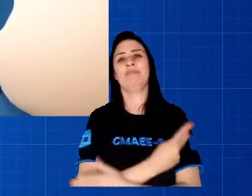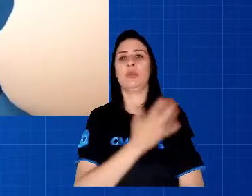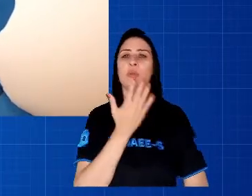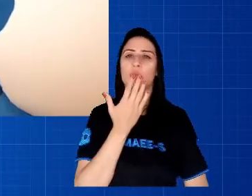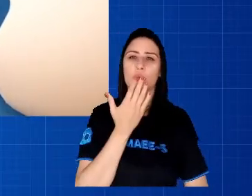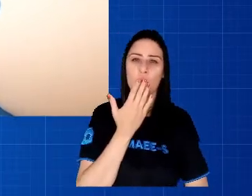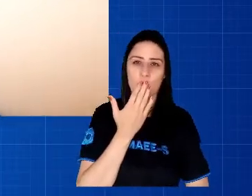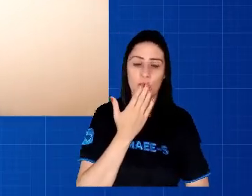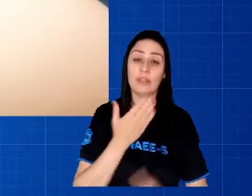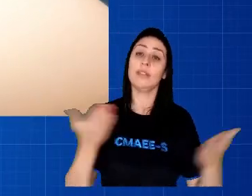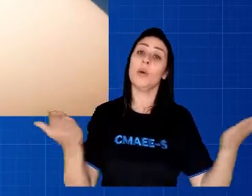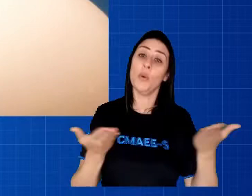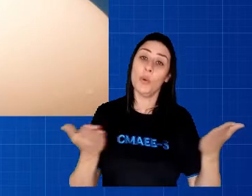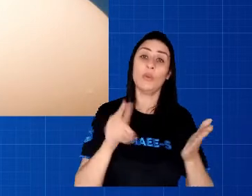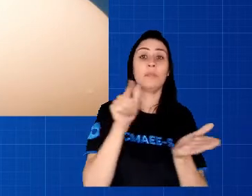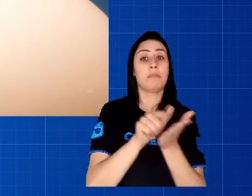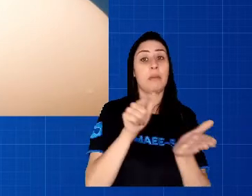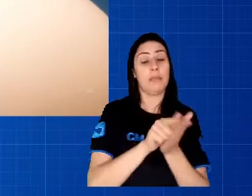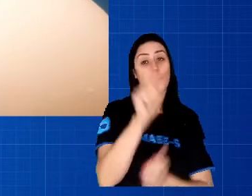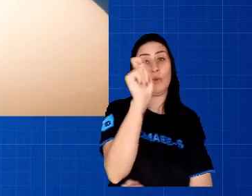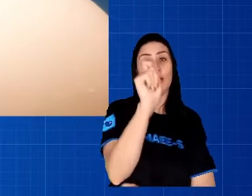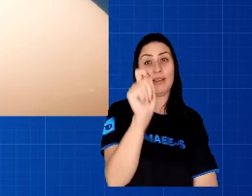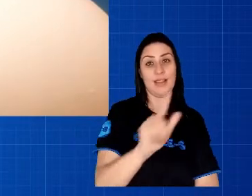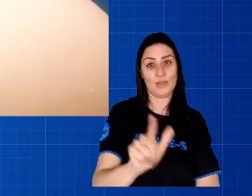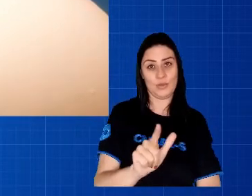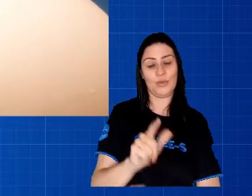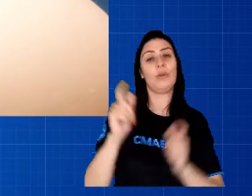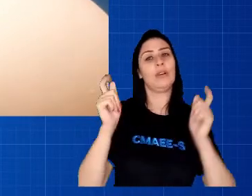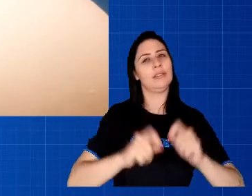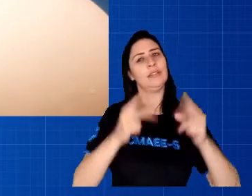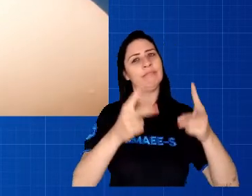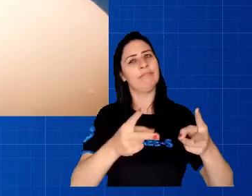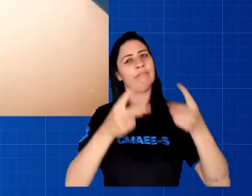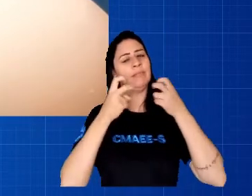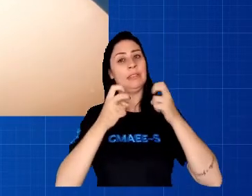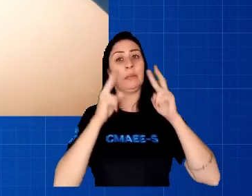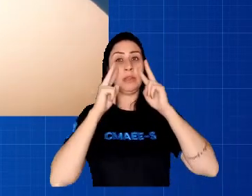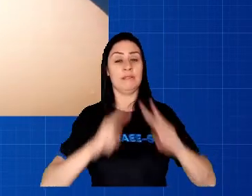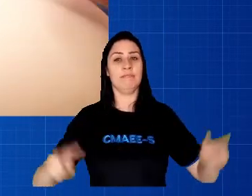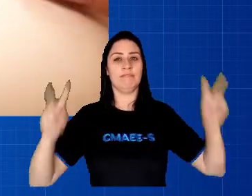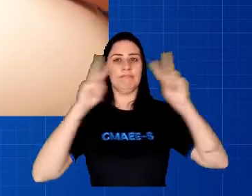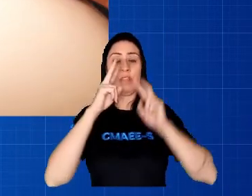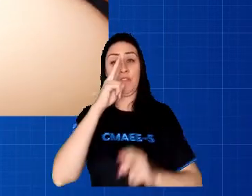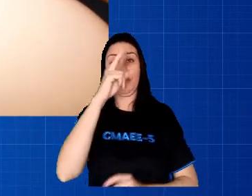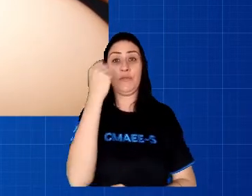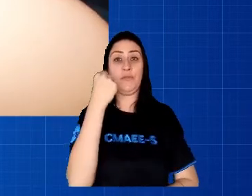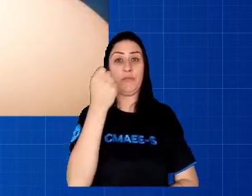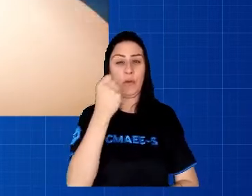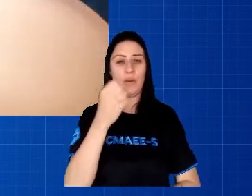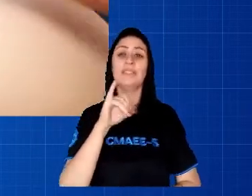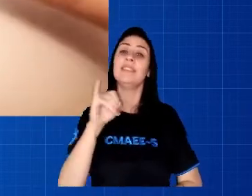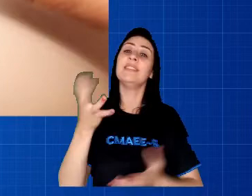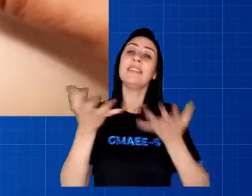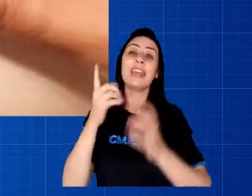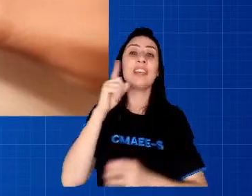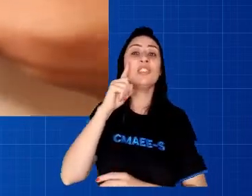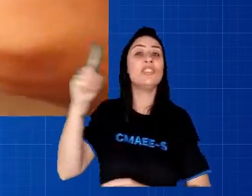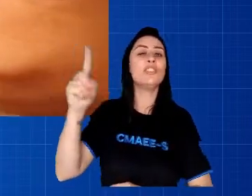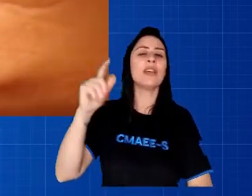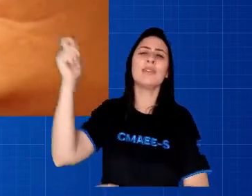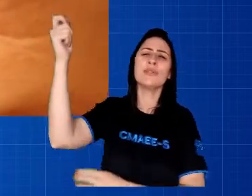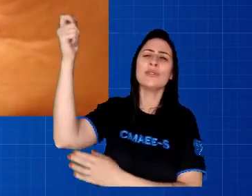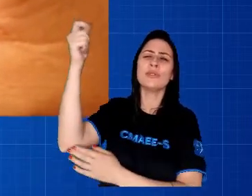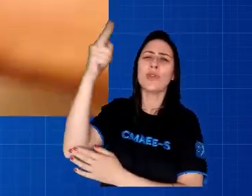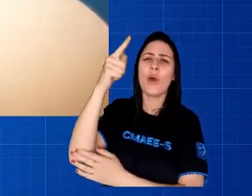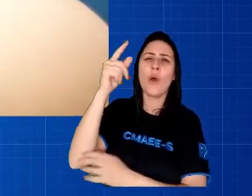fundo, nesse caso, vai ser azul, que vai facilitar a nossa interpretação. Se a gente quiser fazer um dia ensolarado, a gente pode fazer